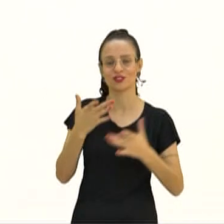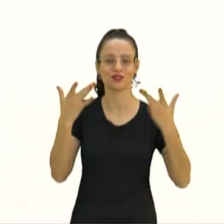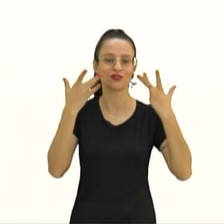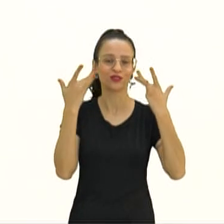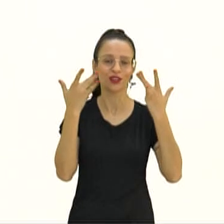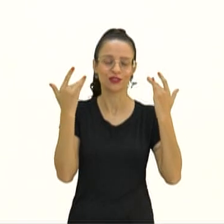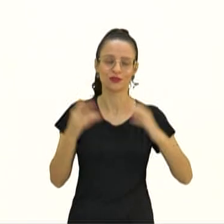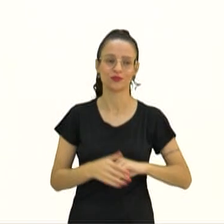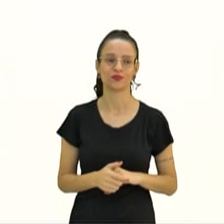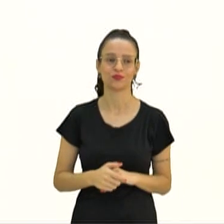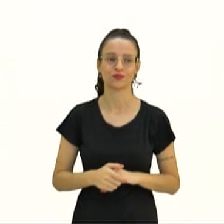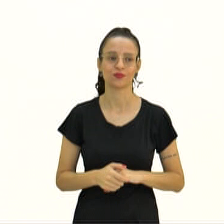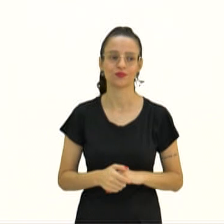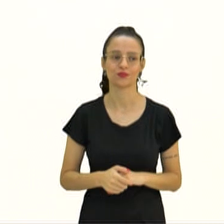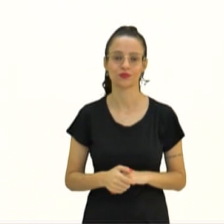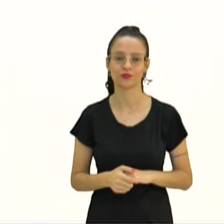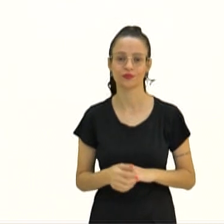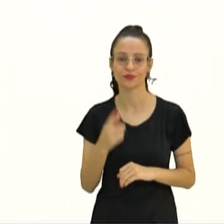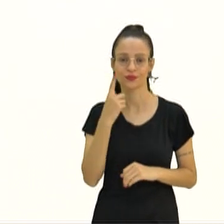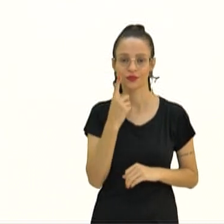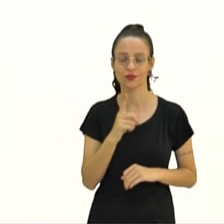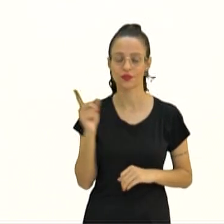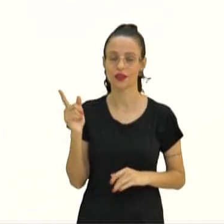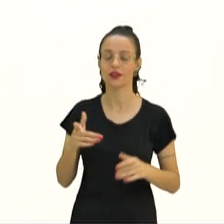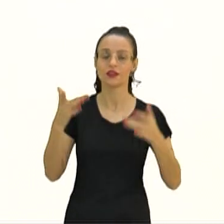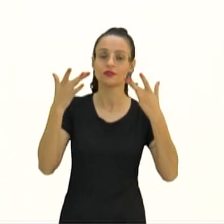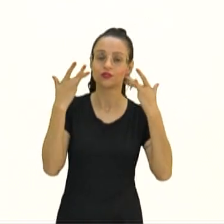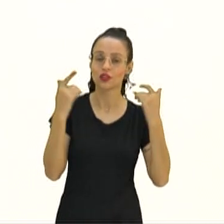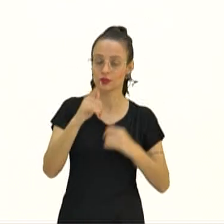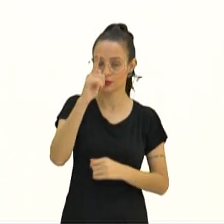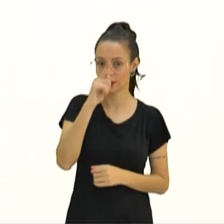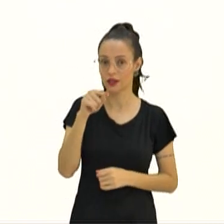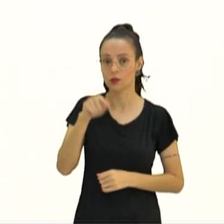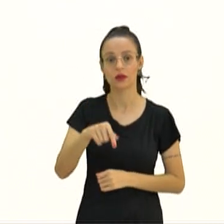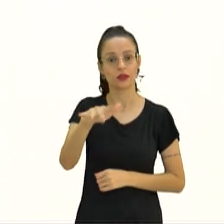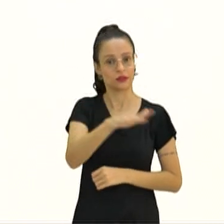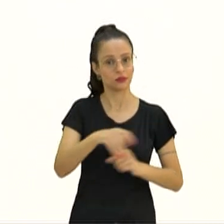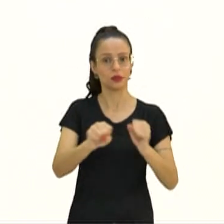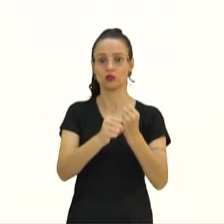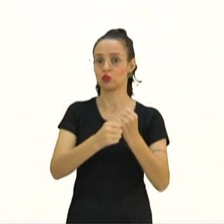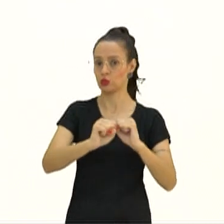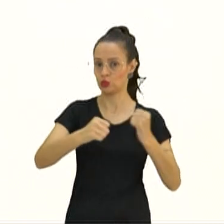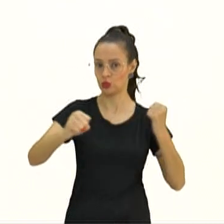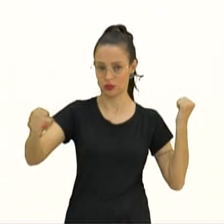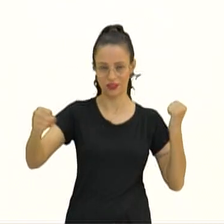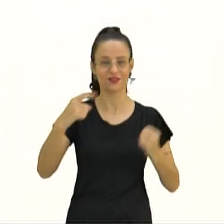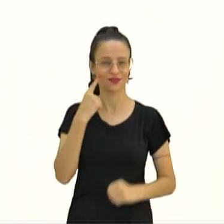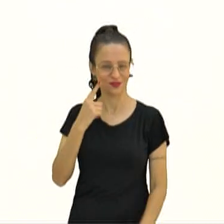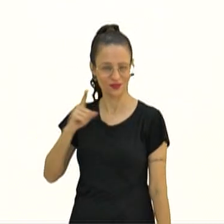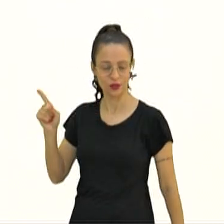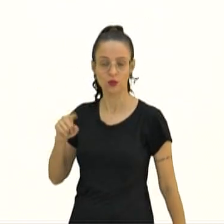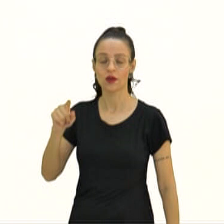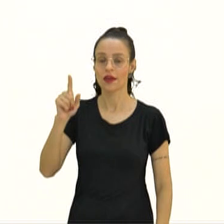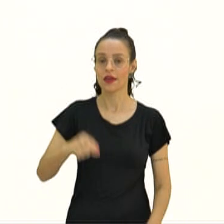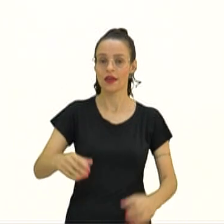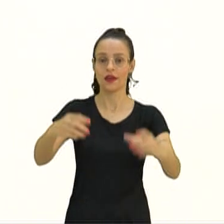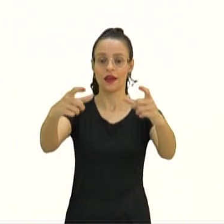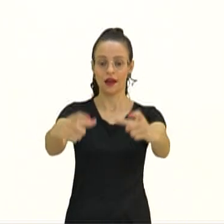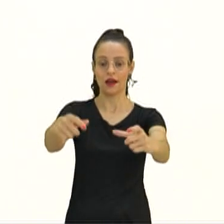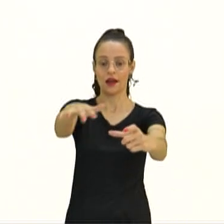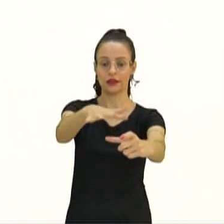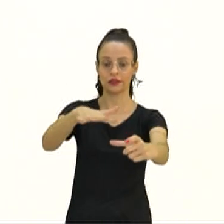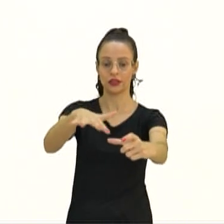tem hoje. Olha ali, teatro grego. O espaço era grandioso, como a gente viu, no formato de arena,